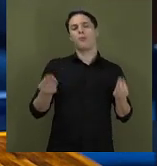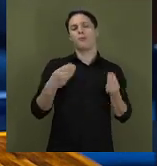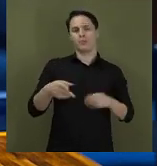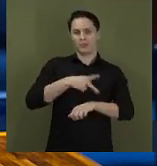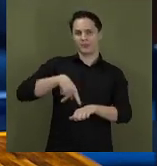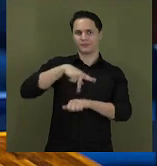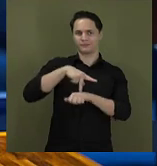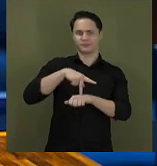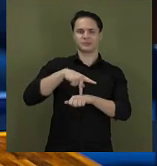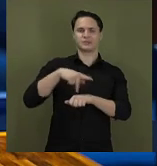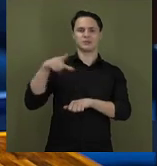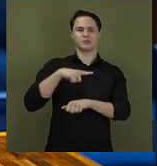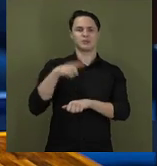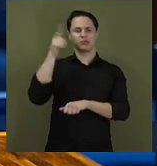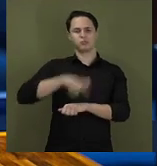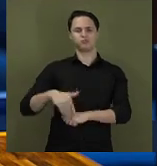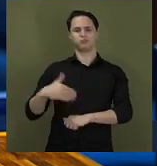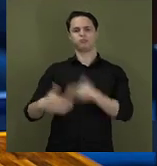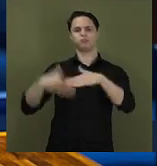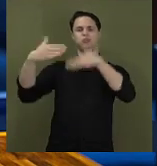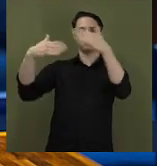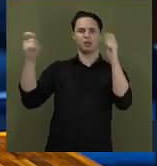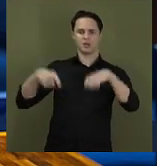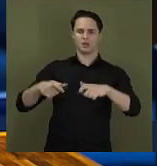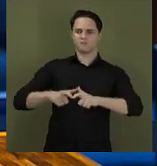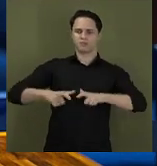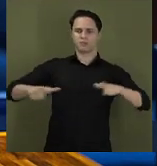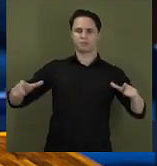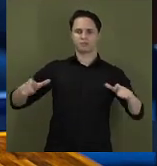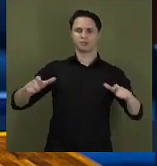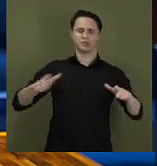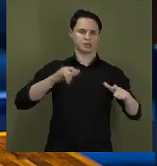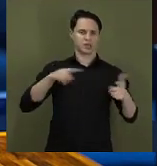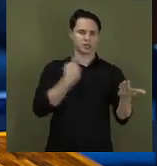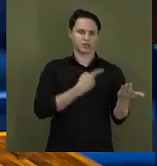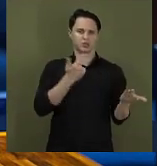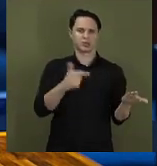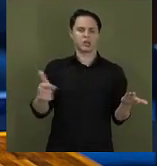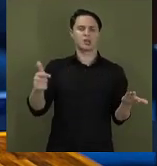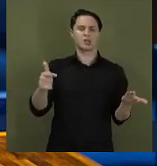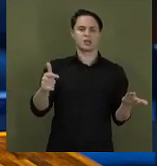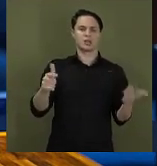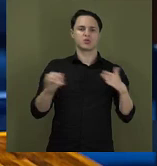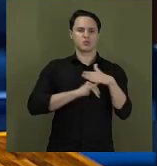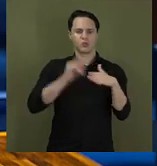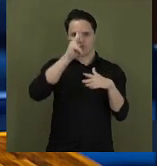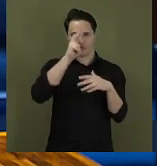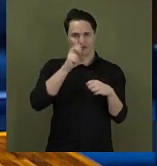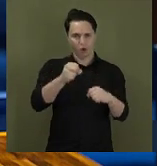país que possa prosperar, que possa se desenvolver, se nós não tivermos instituições